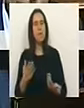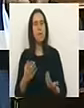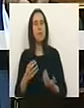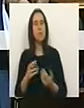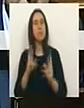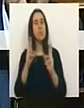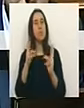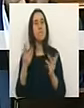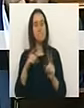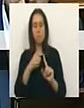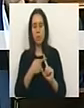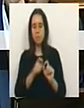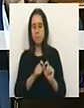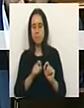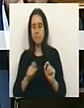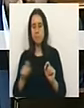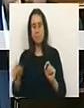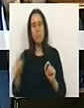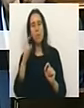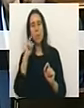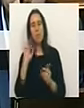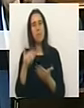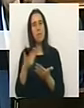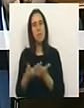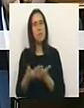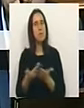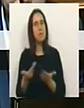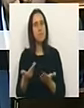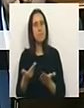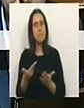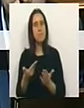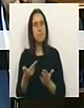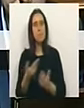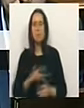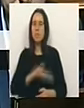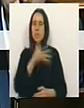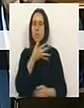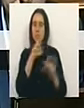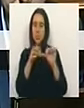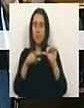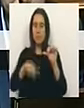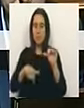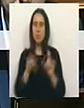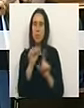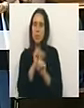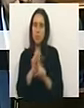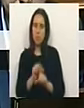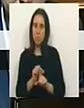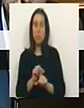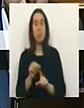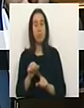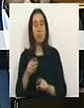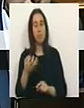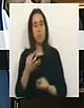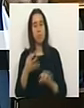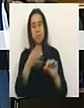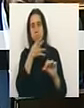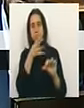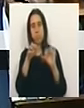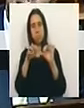que o resto do ano possa trazer uma correção do discurso que aqui nos fez, porque veio aqui traçar-nos